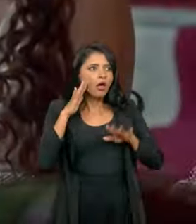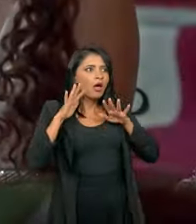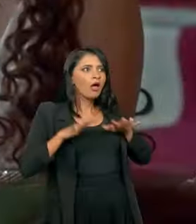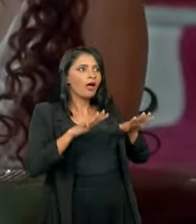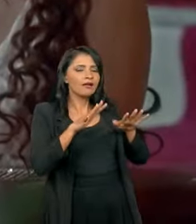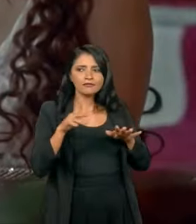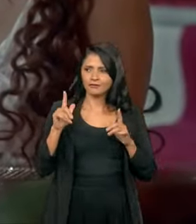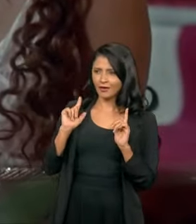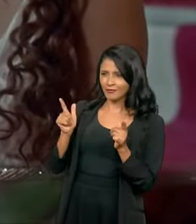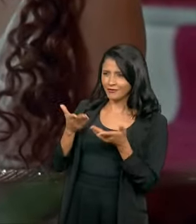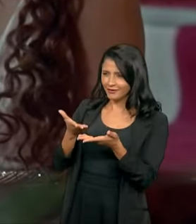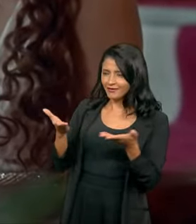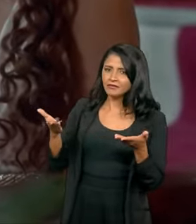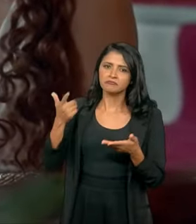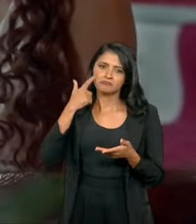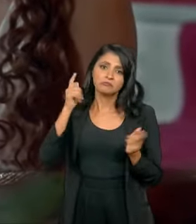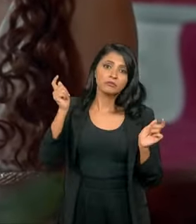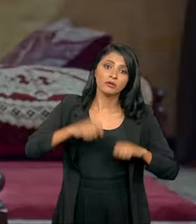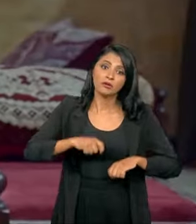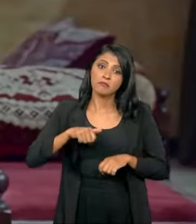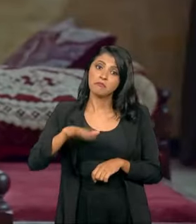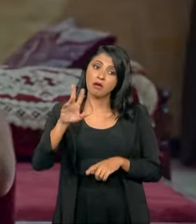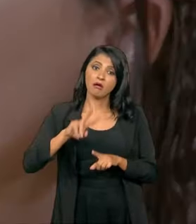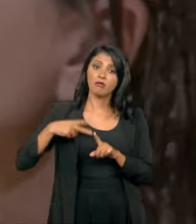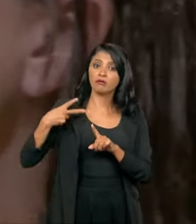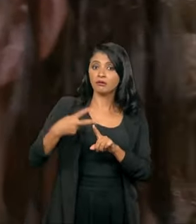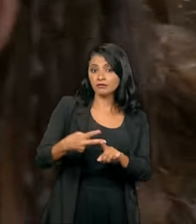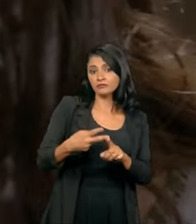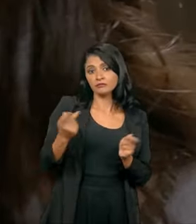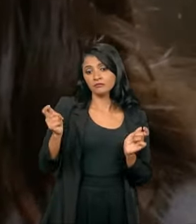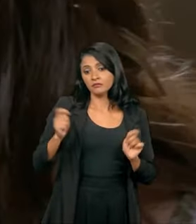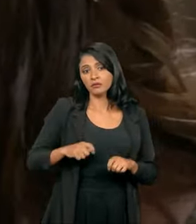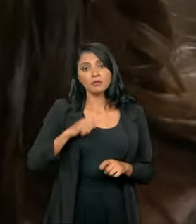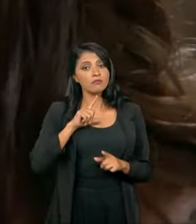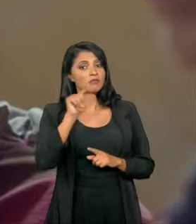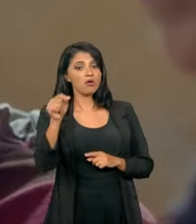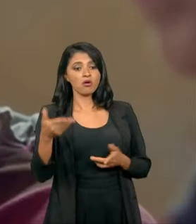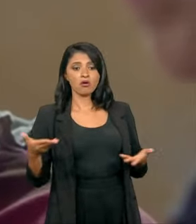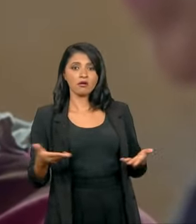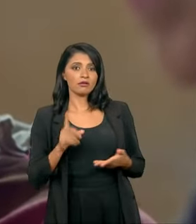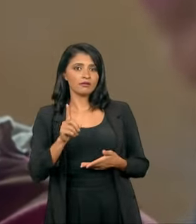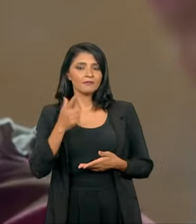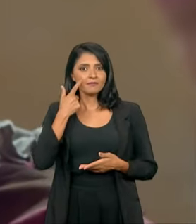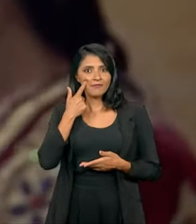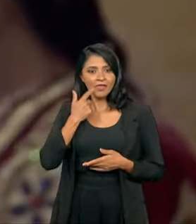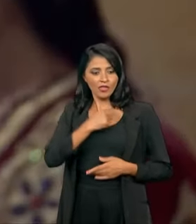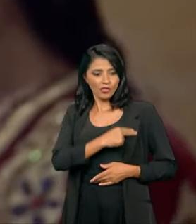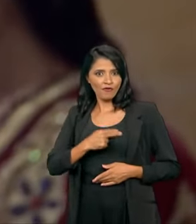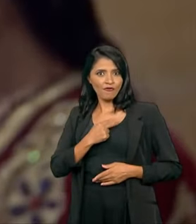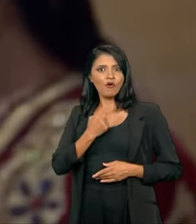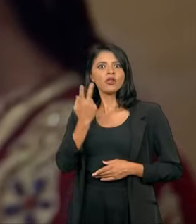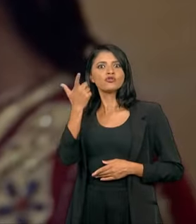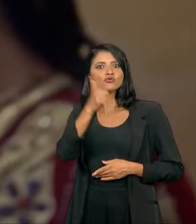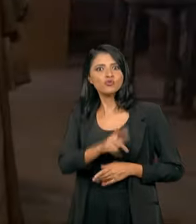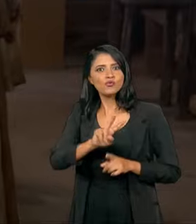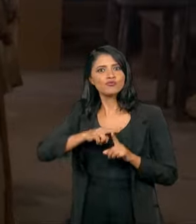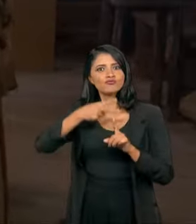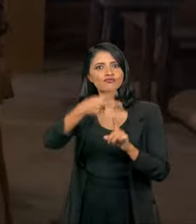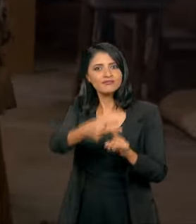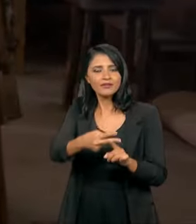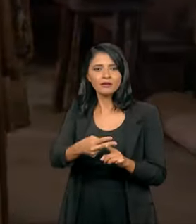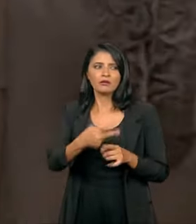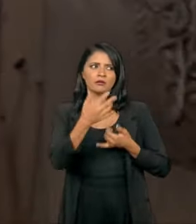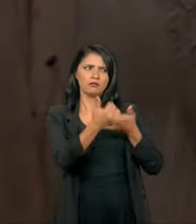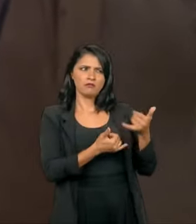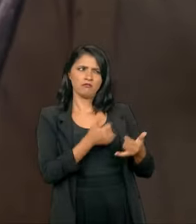divertindo. Mas nós poderíamos nos divertir mais. Nós não podemos ir embora agora. A novela agora é em dose dupla. Não brinque